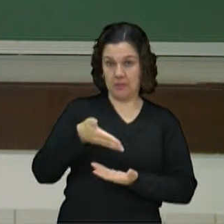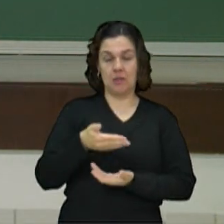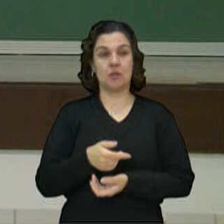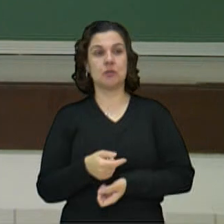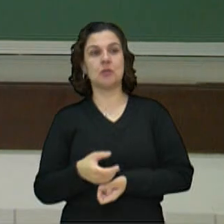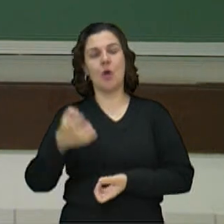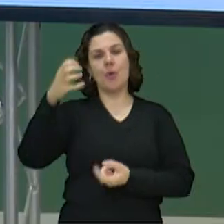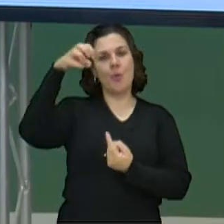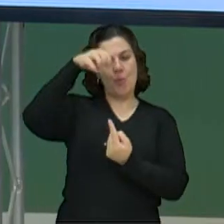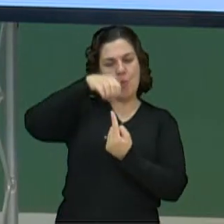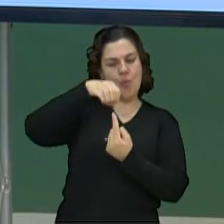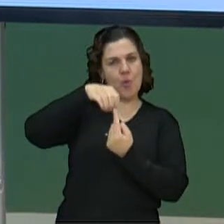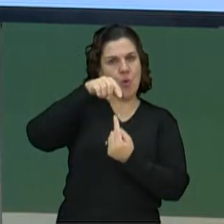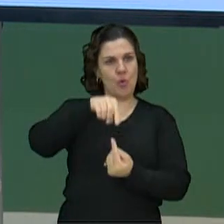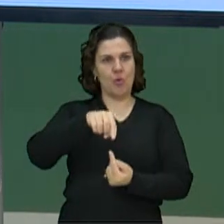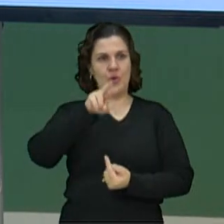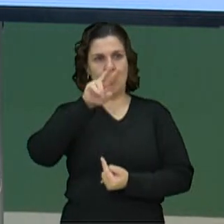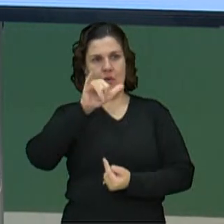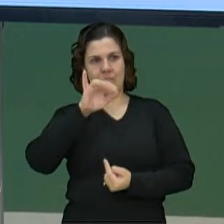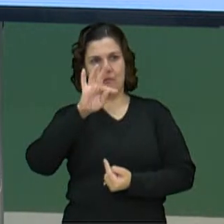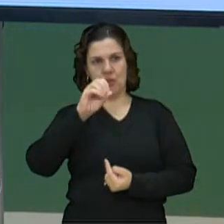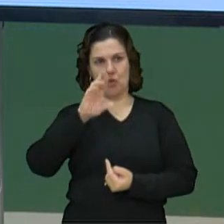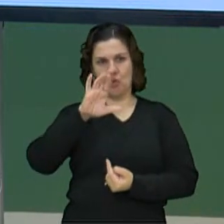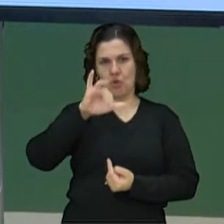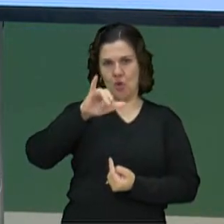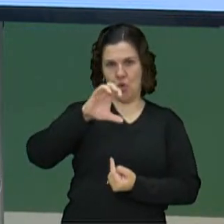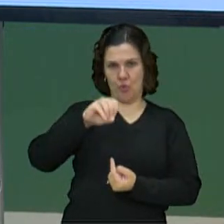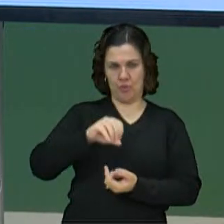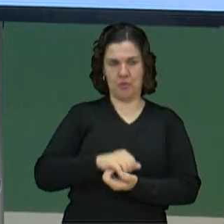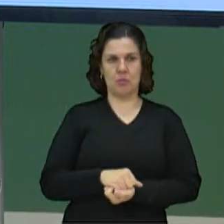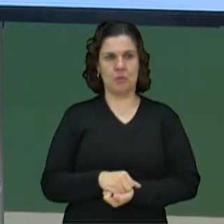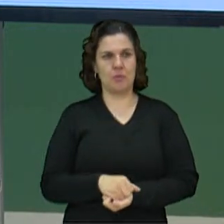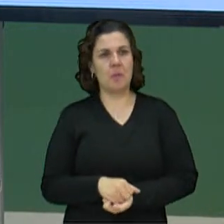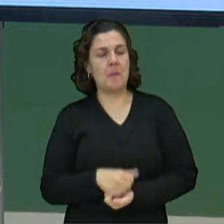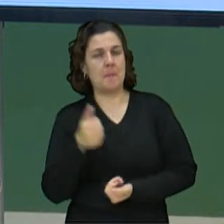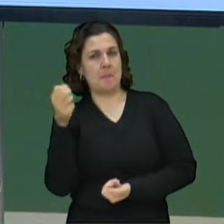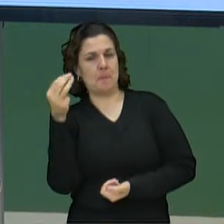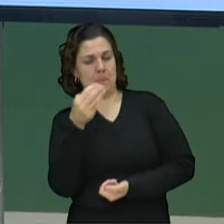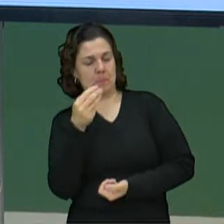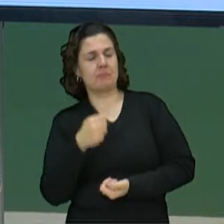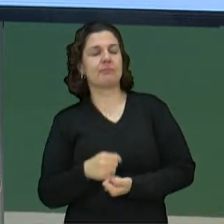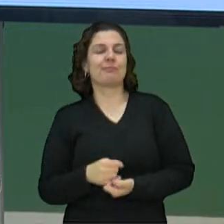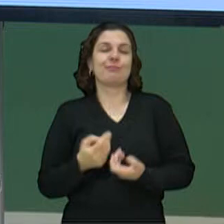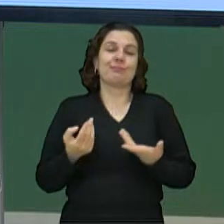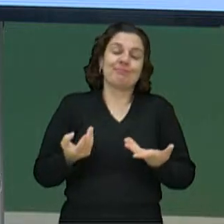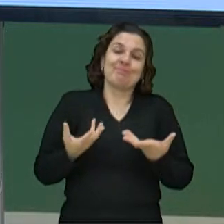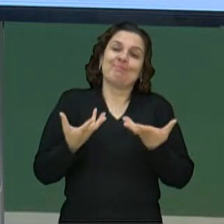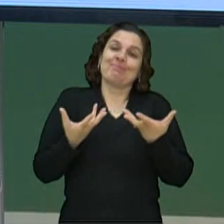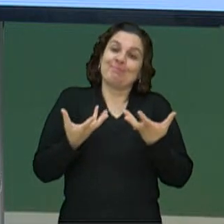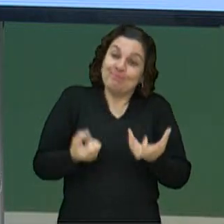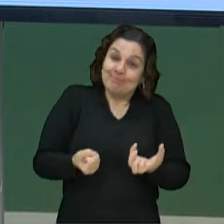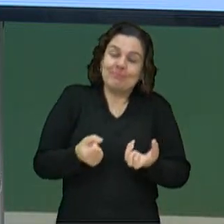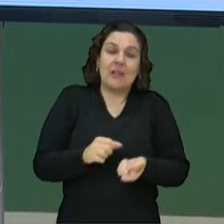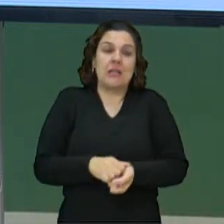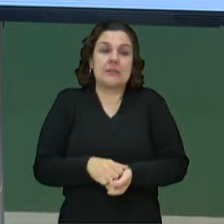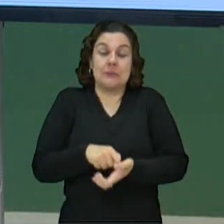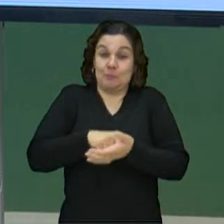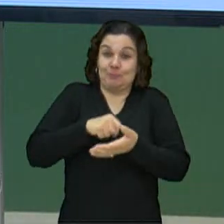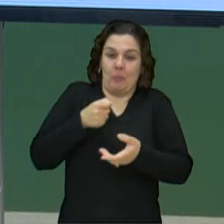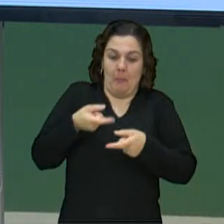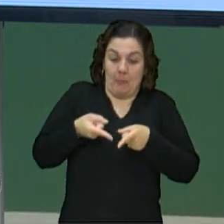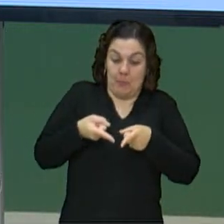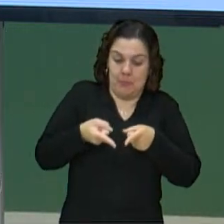O rei, então, Vittorio Emanuele III, ou Vítor Emanuel III, o rei da Itália, cedeu à